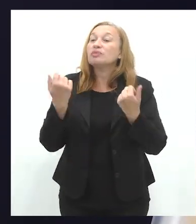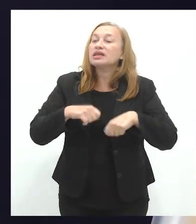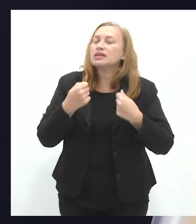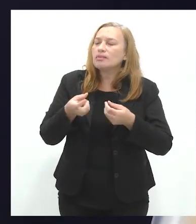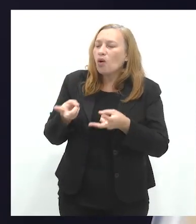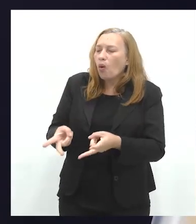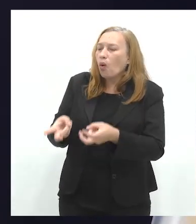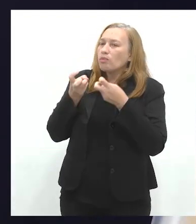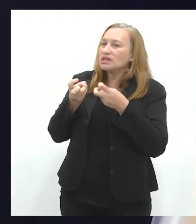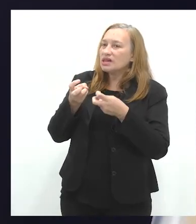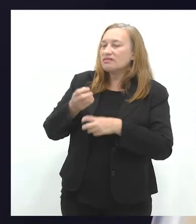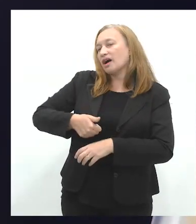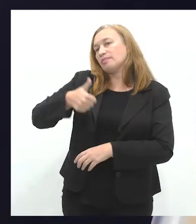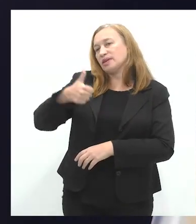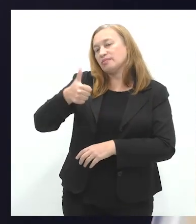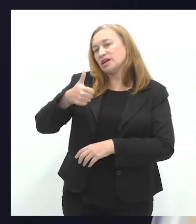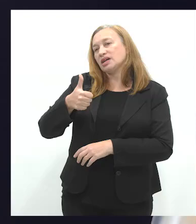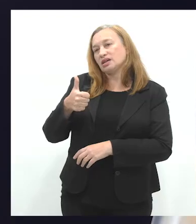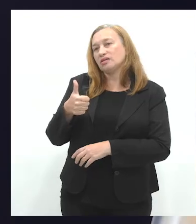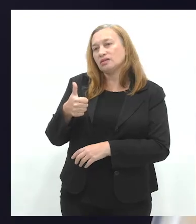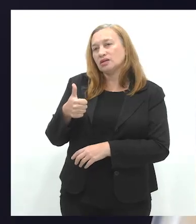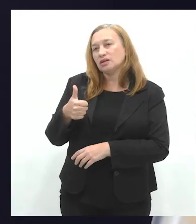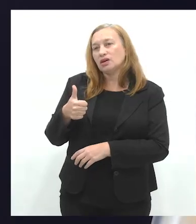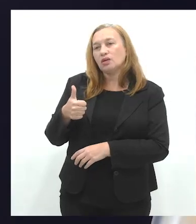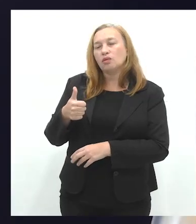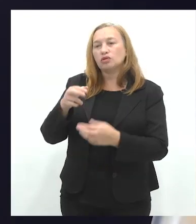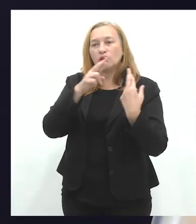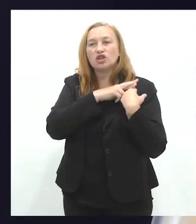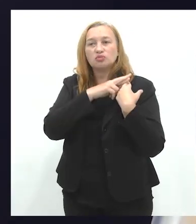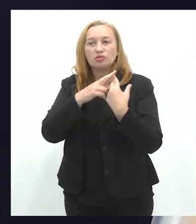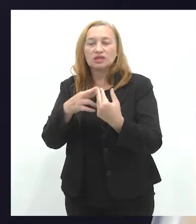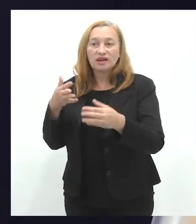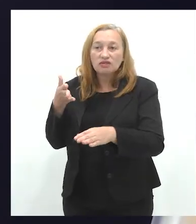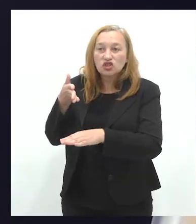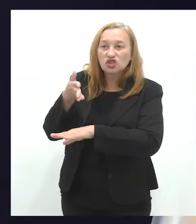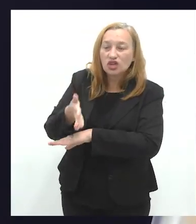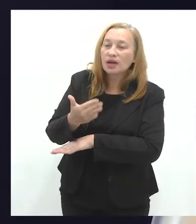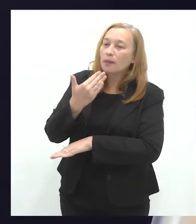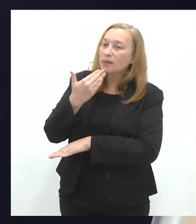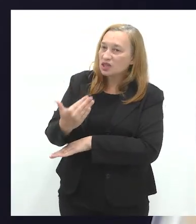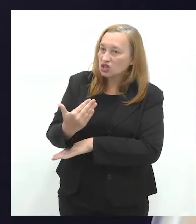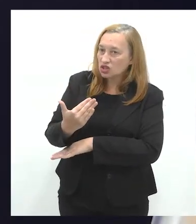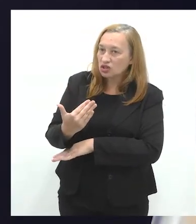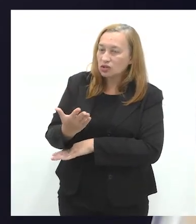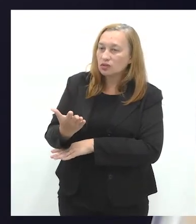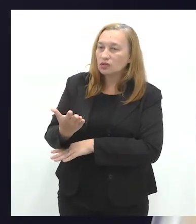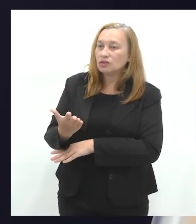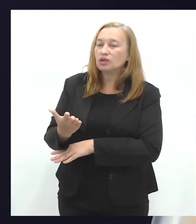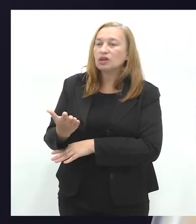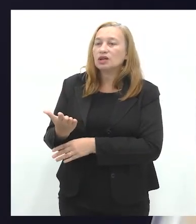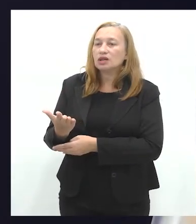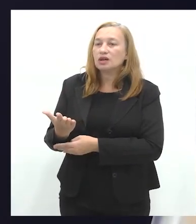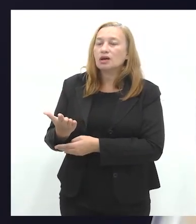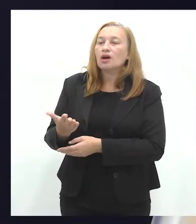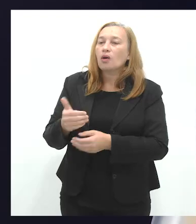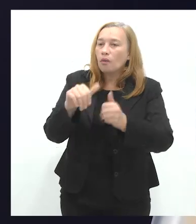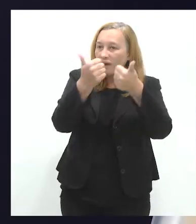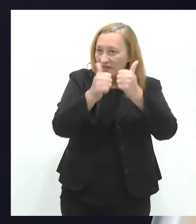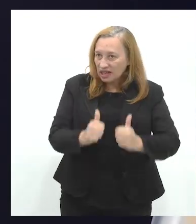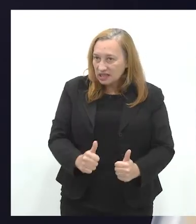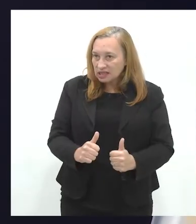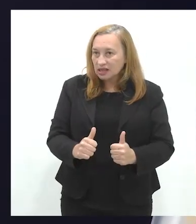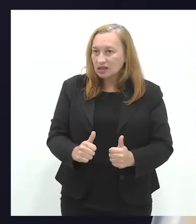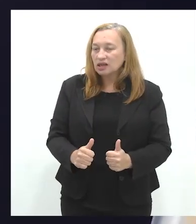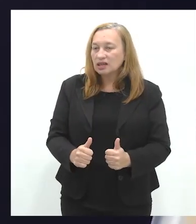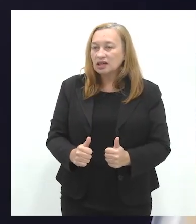gente precisa observar. A primeira coisa quando um responsável chega solicitando, trazendo uma queixa,